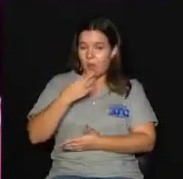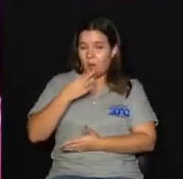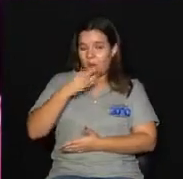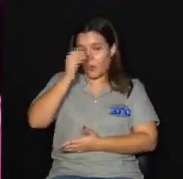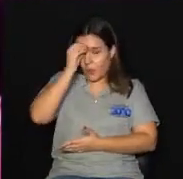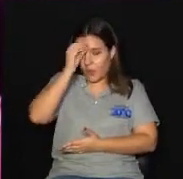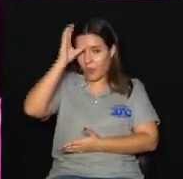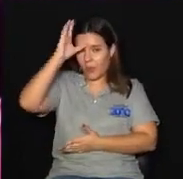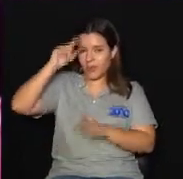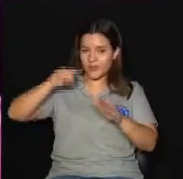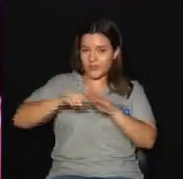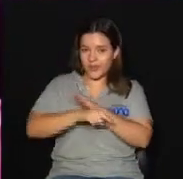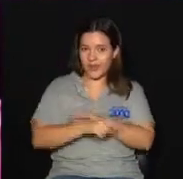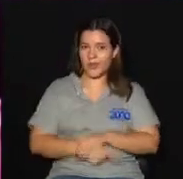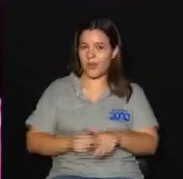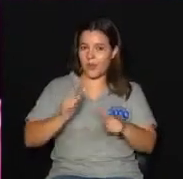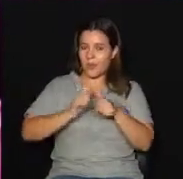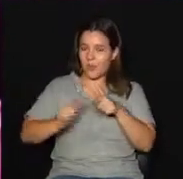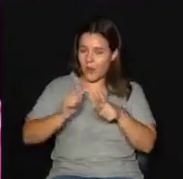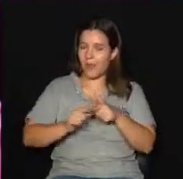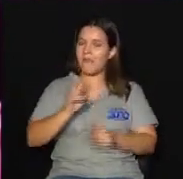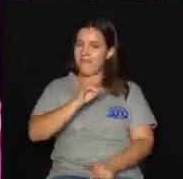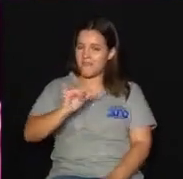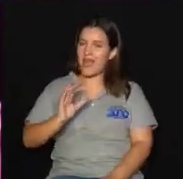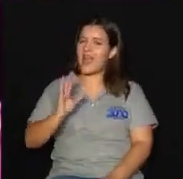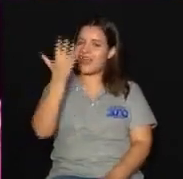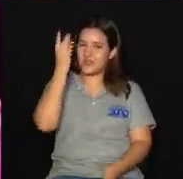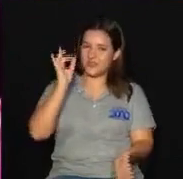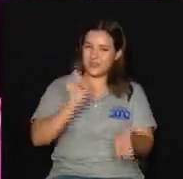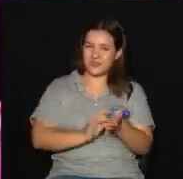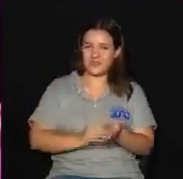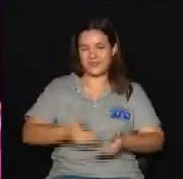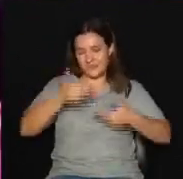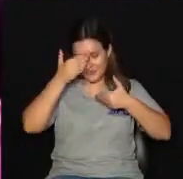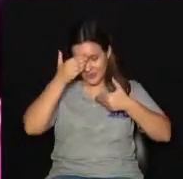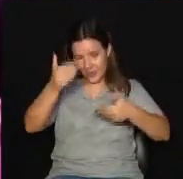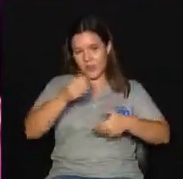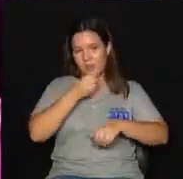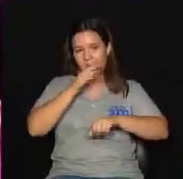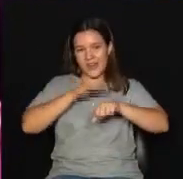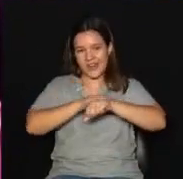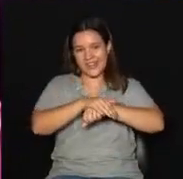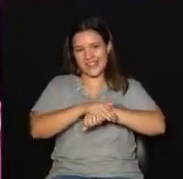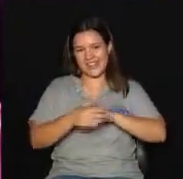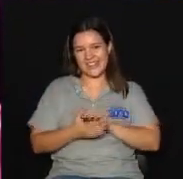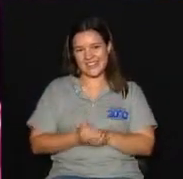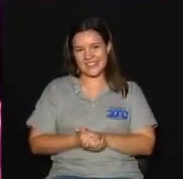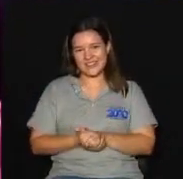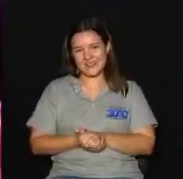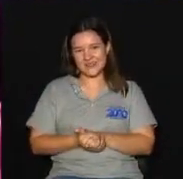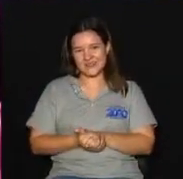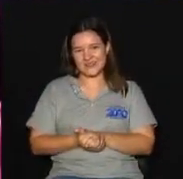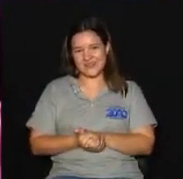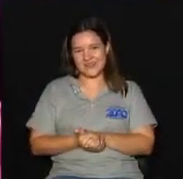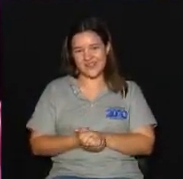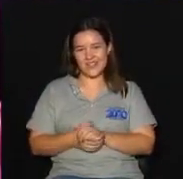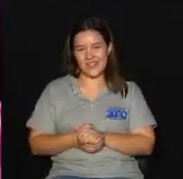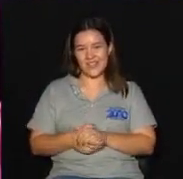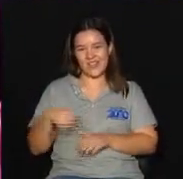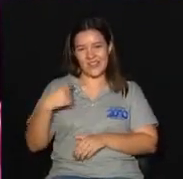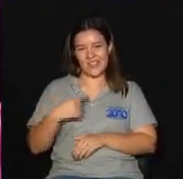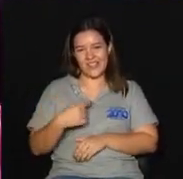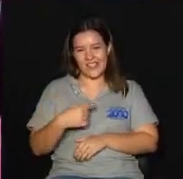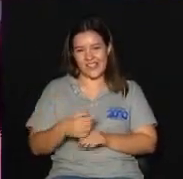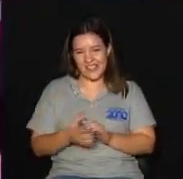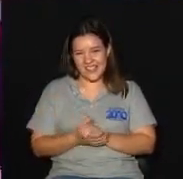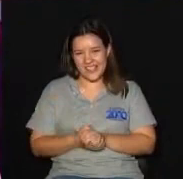a maioria dos problemas delas vai se resolver. Muito obrigado, boa noite, fiquem Nós aqui agradecemos.